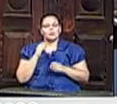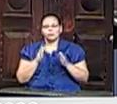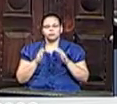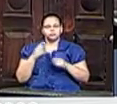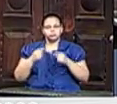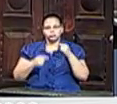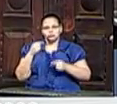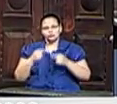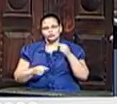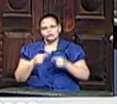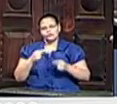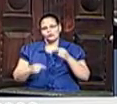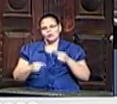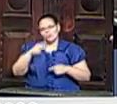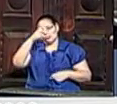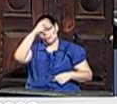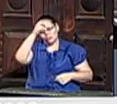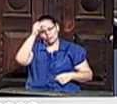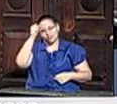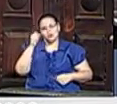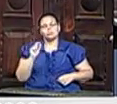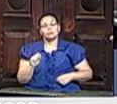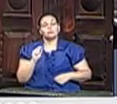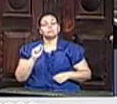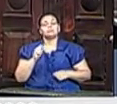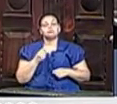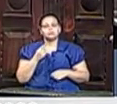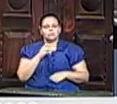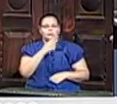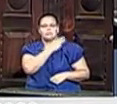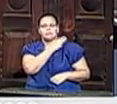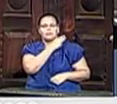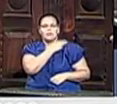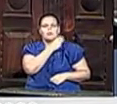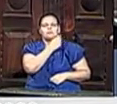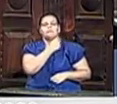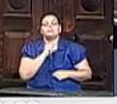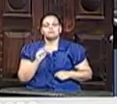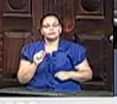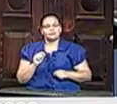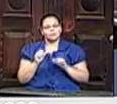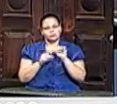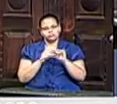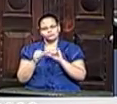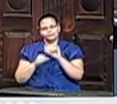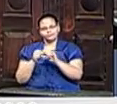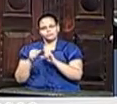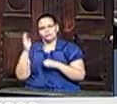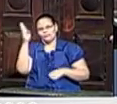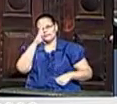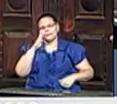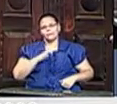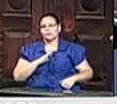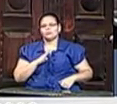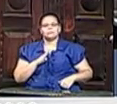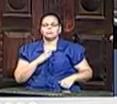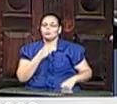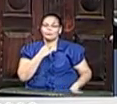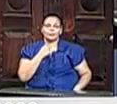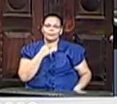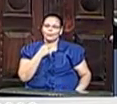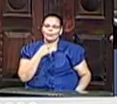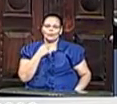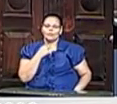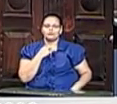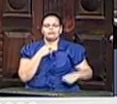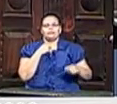pública sobre o ensino médio, qualquer proposta que vise a reformulação do ensino médio no Brasil, não pode deixar